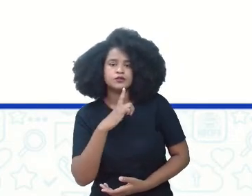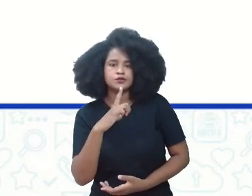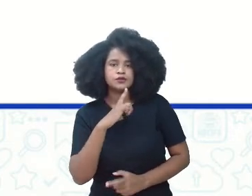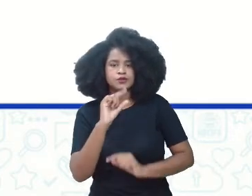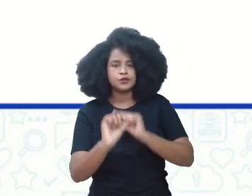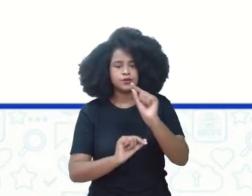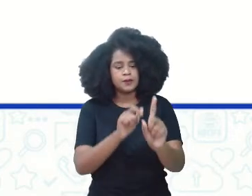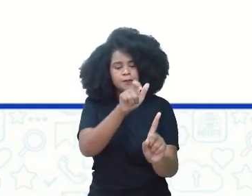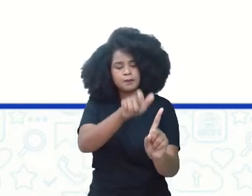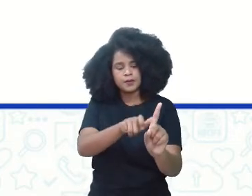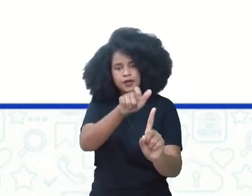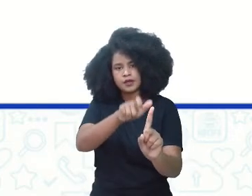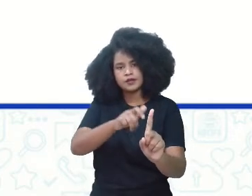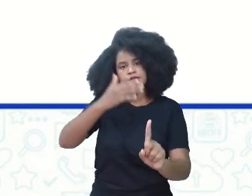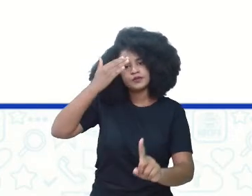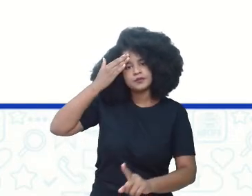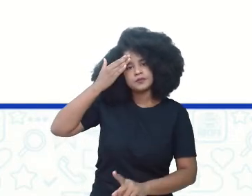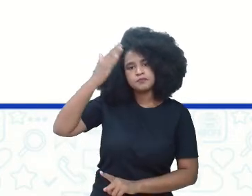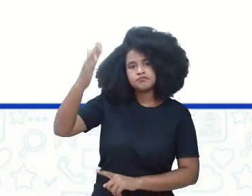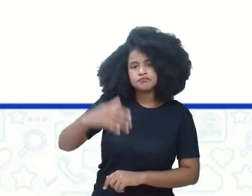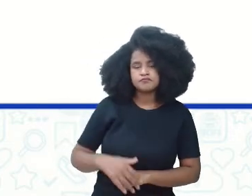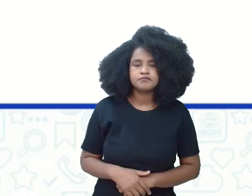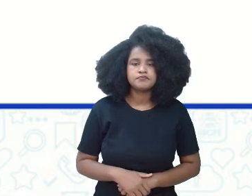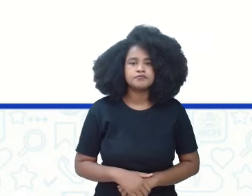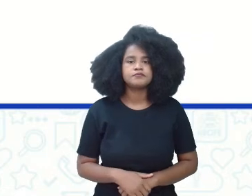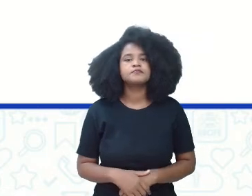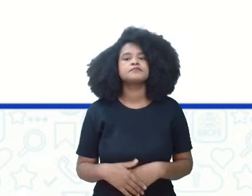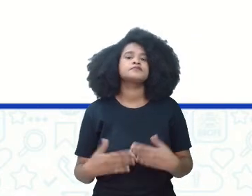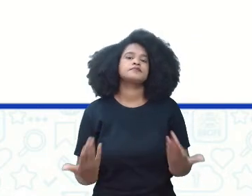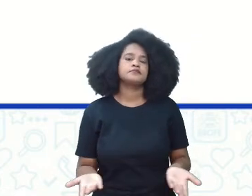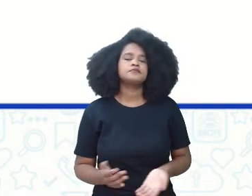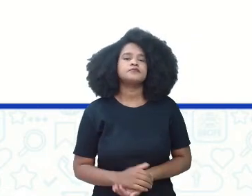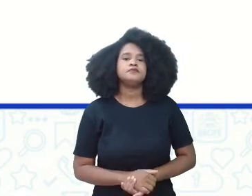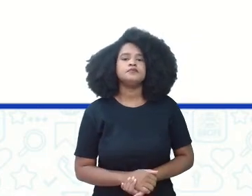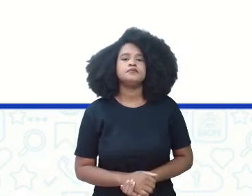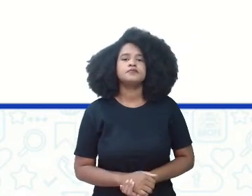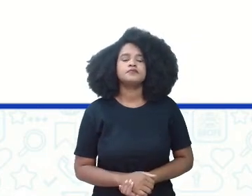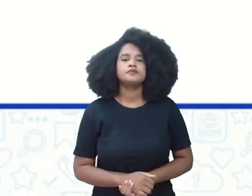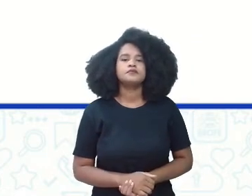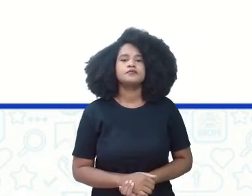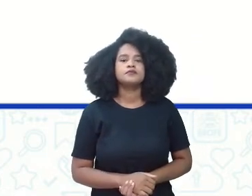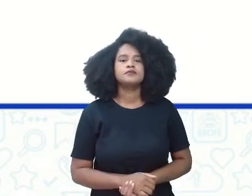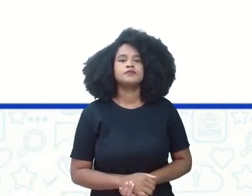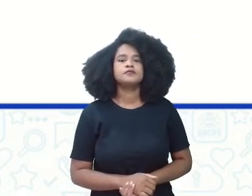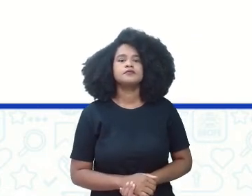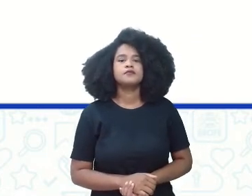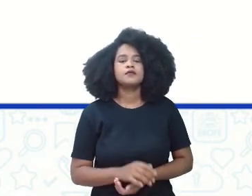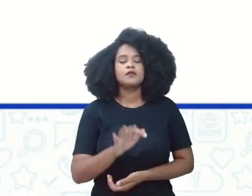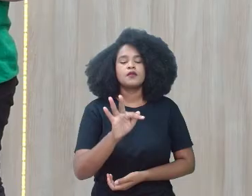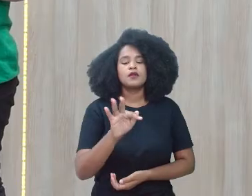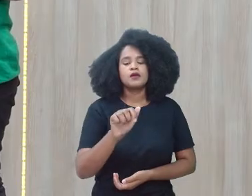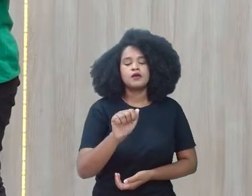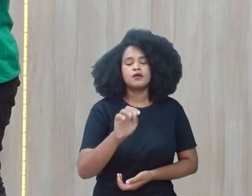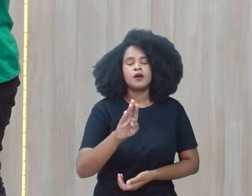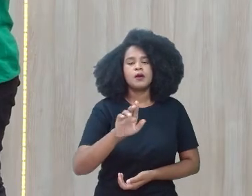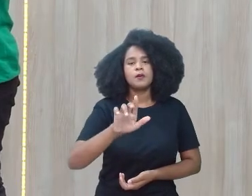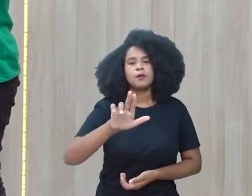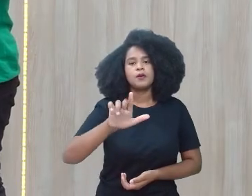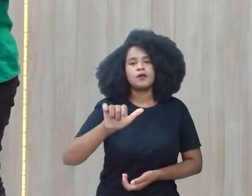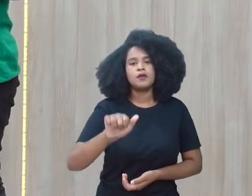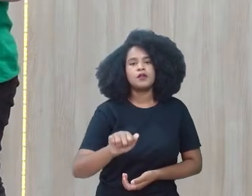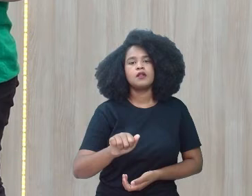personagem principal. E aí, esse é aquele, não é? Na fábula que eu contei,